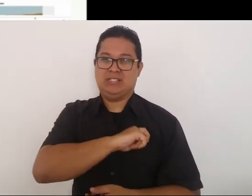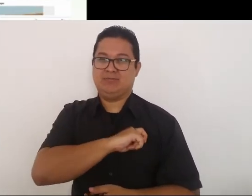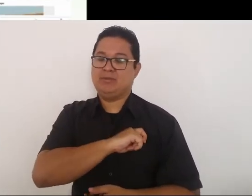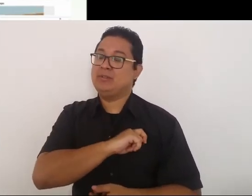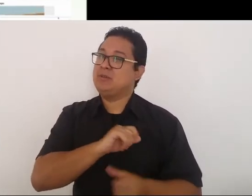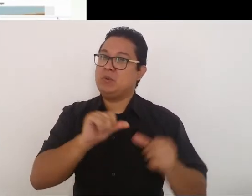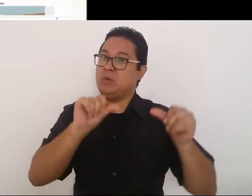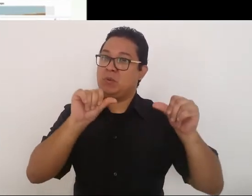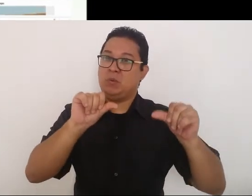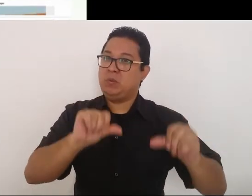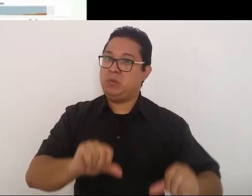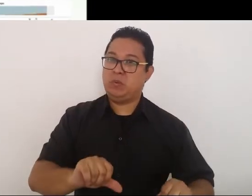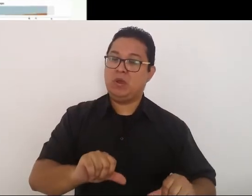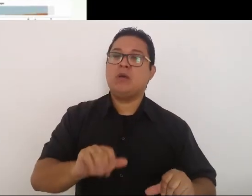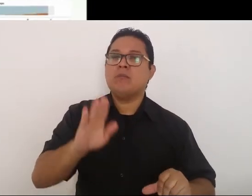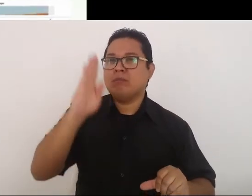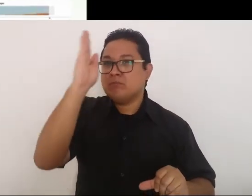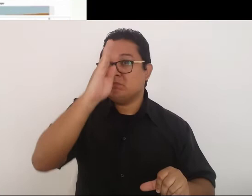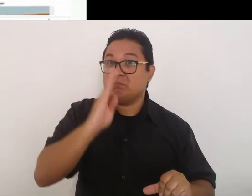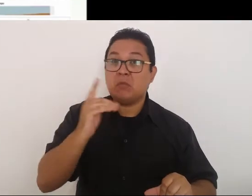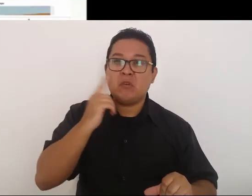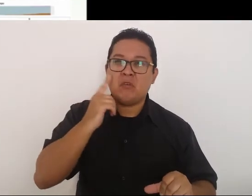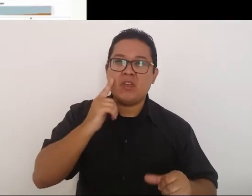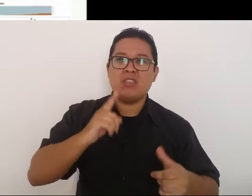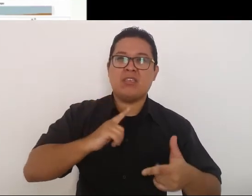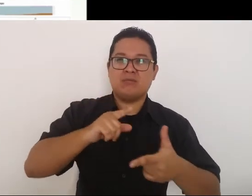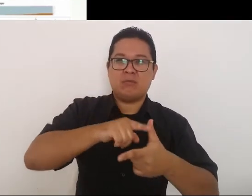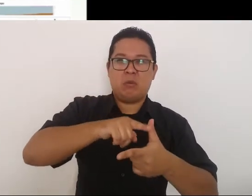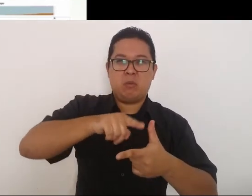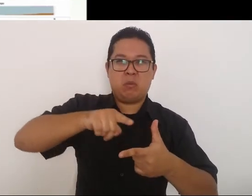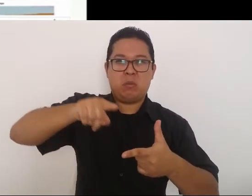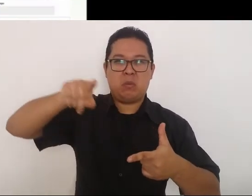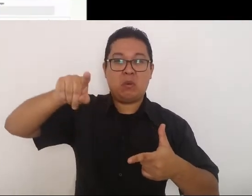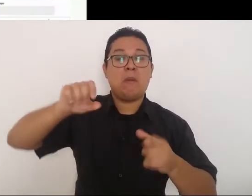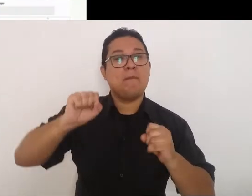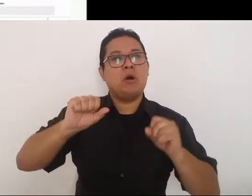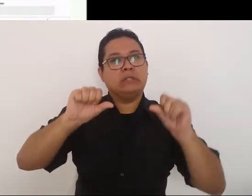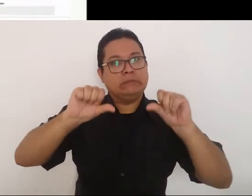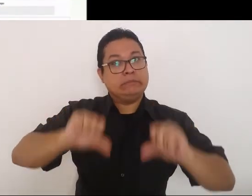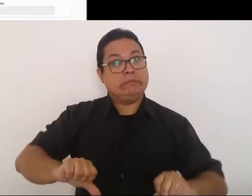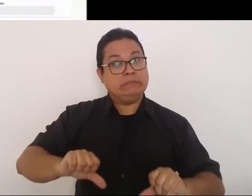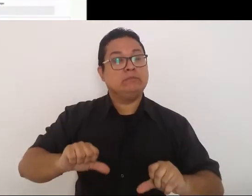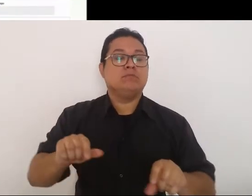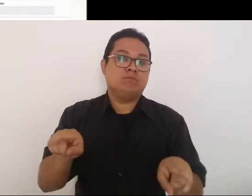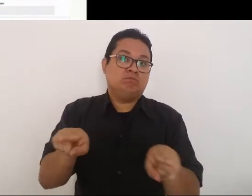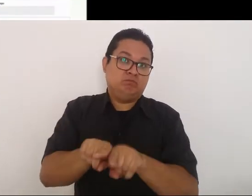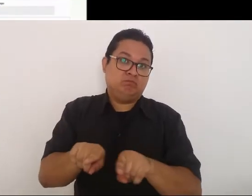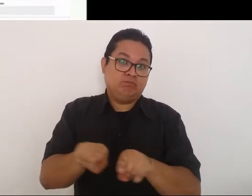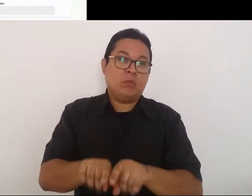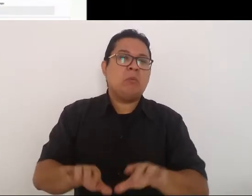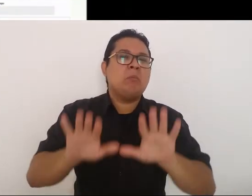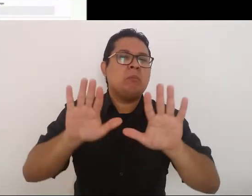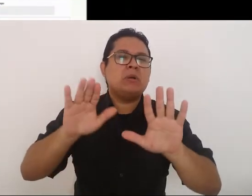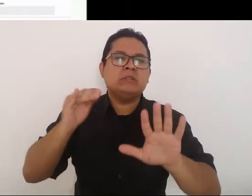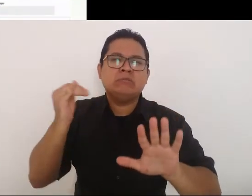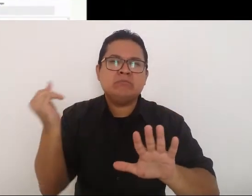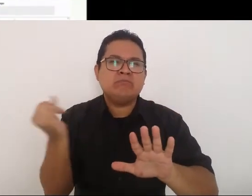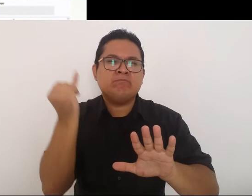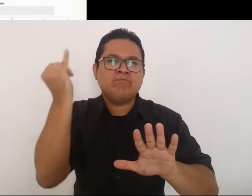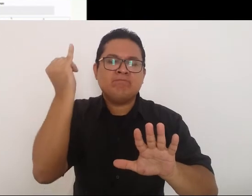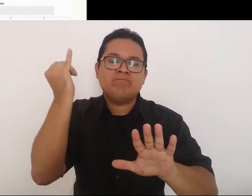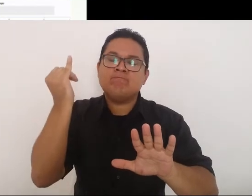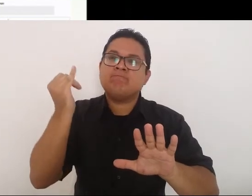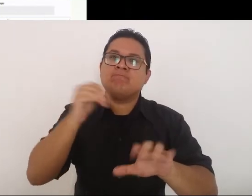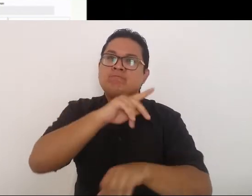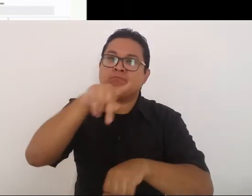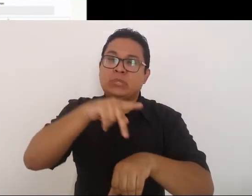de crescimento, o Brasil está indo também seguindo isso daí. Então, qual que é a medida de